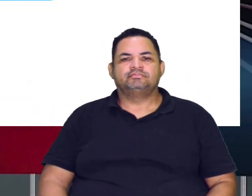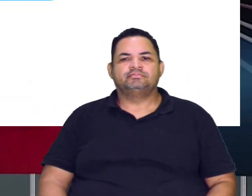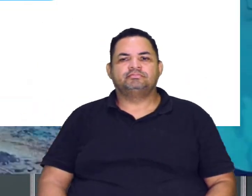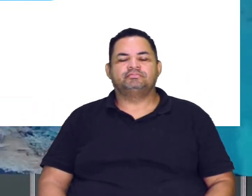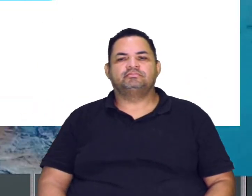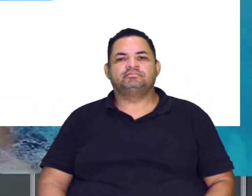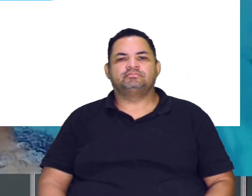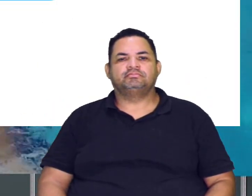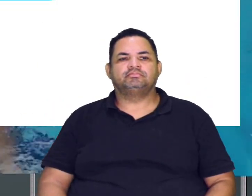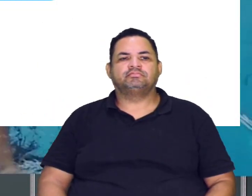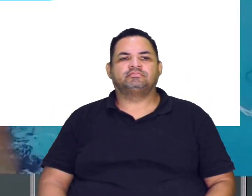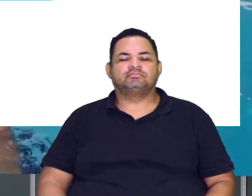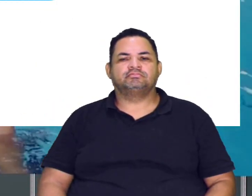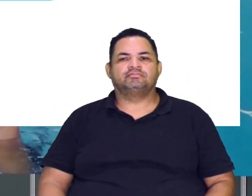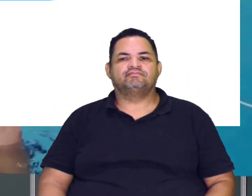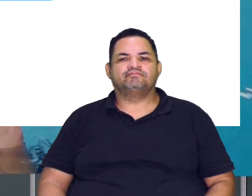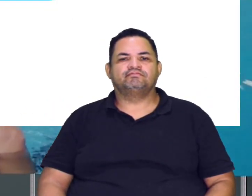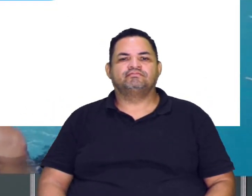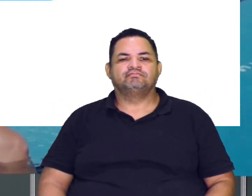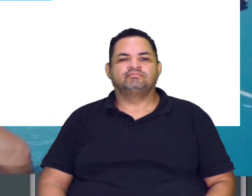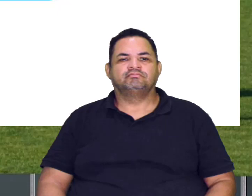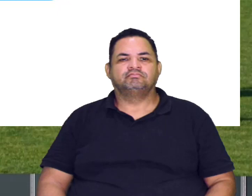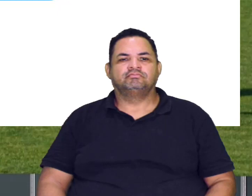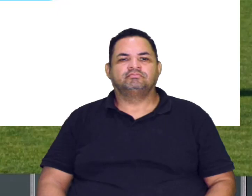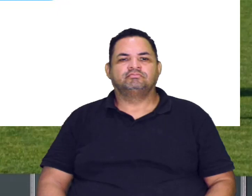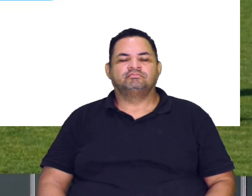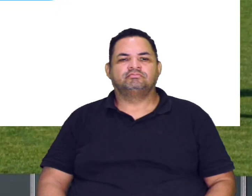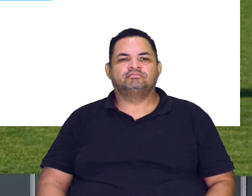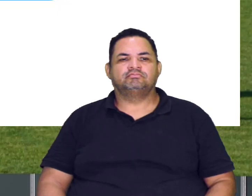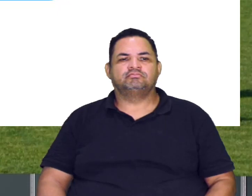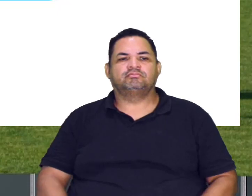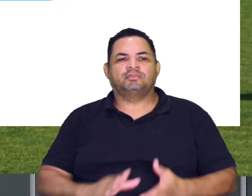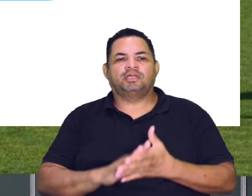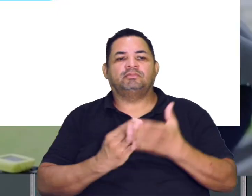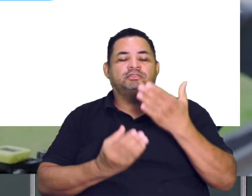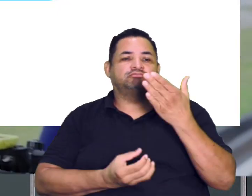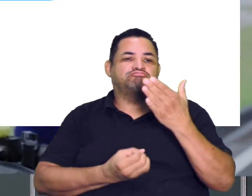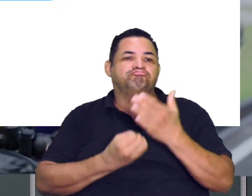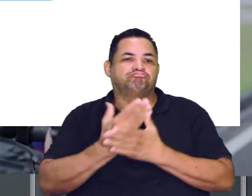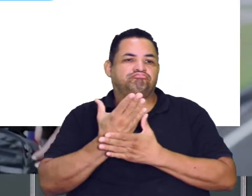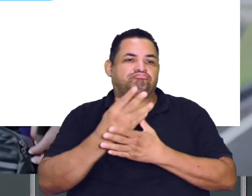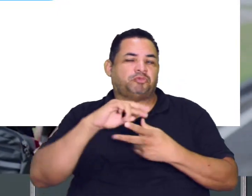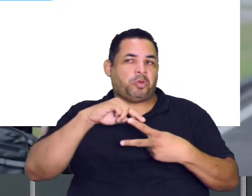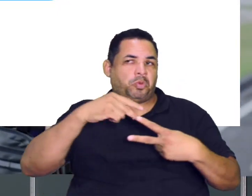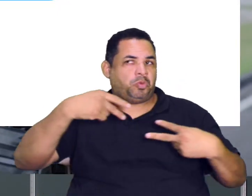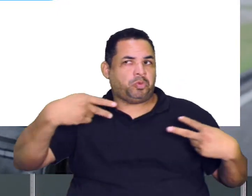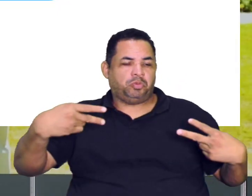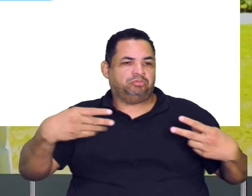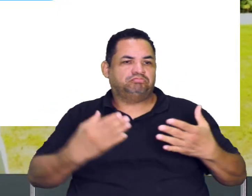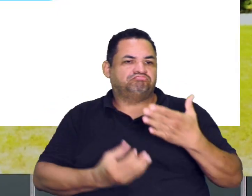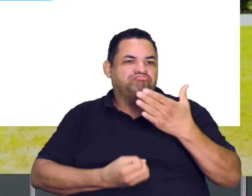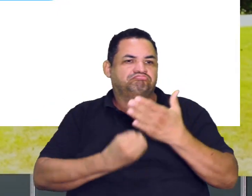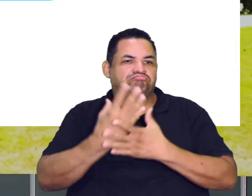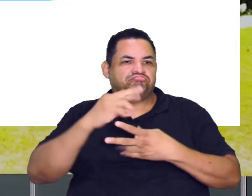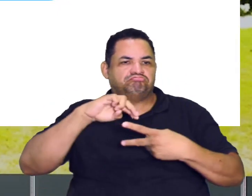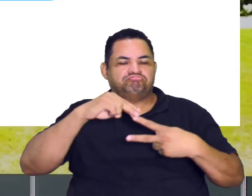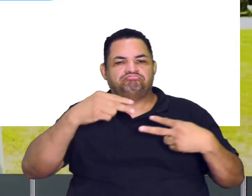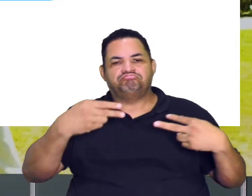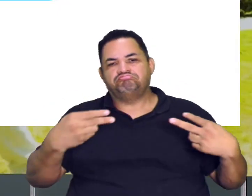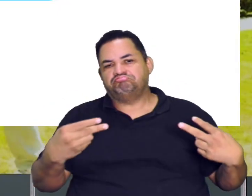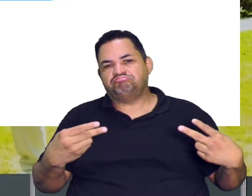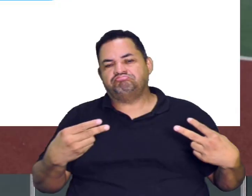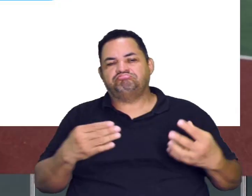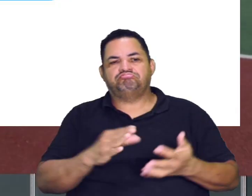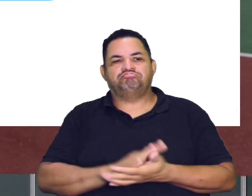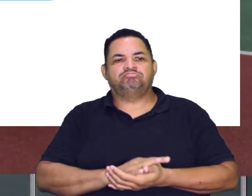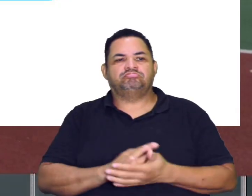ok? Maravilha. Quais são essas causas? Então, ela pode ser congênita, então já pode vir aí, ser adquirida aí